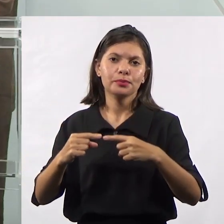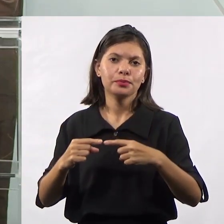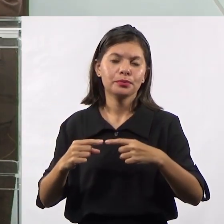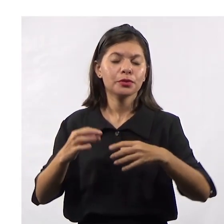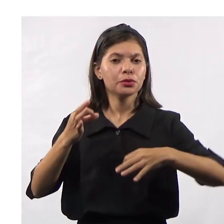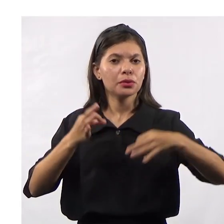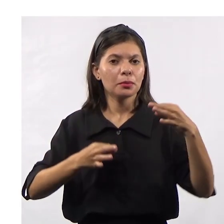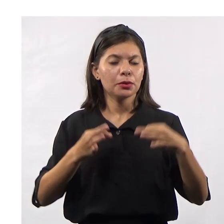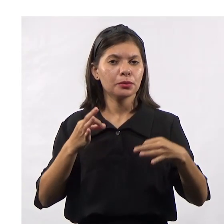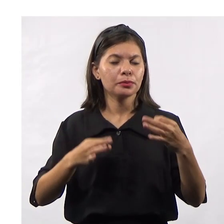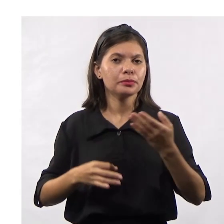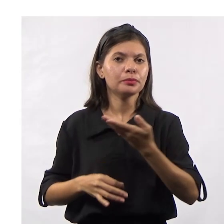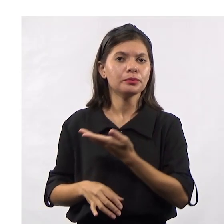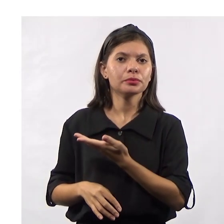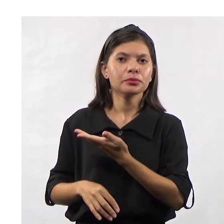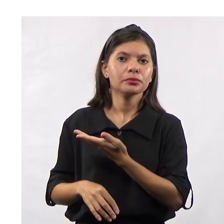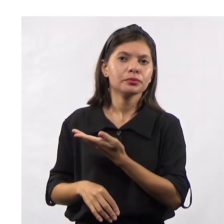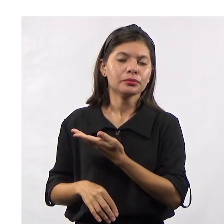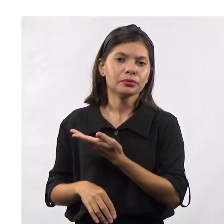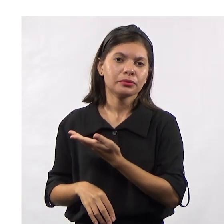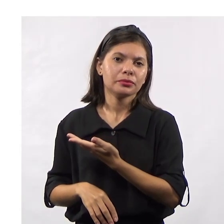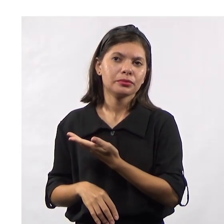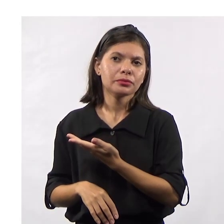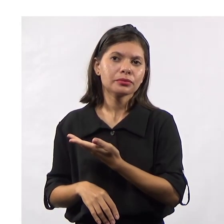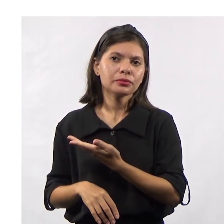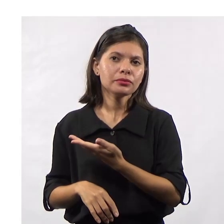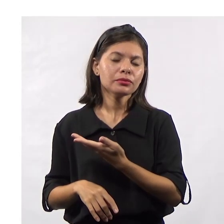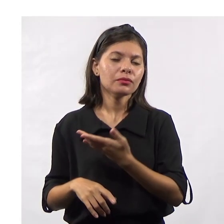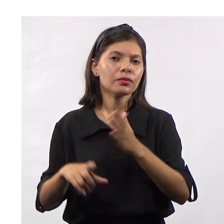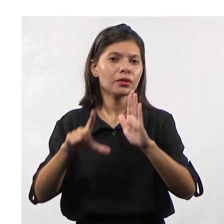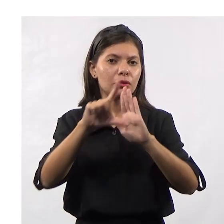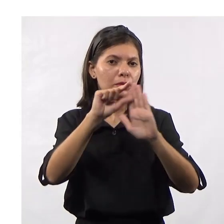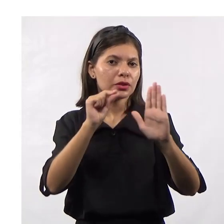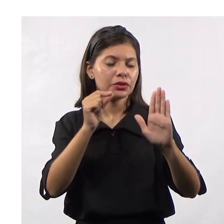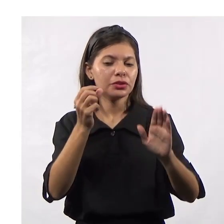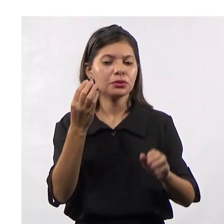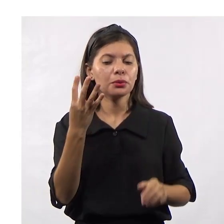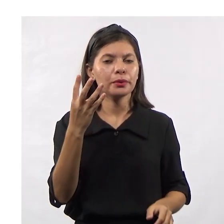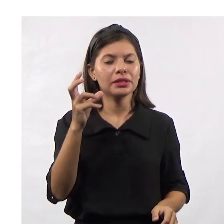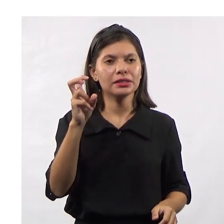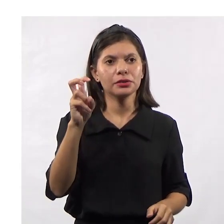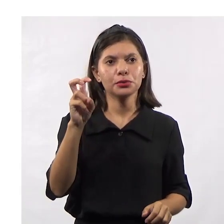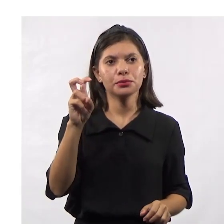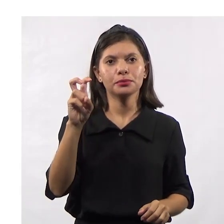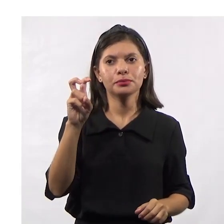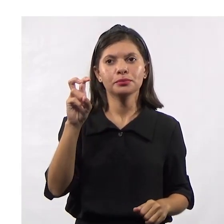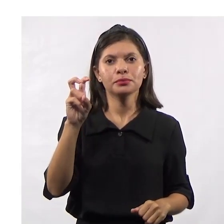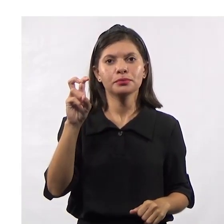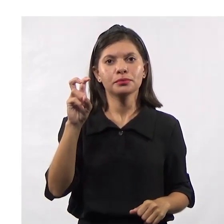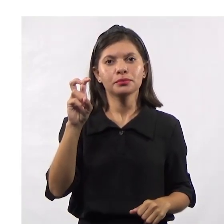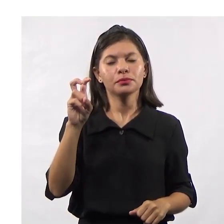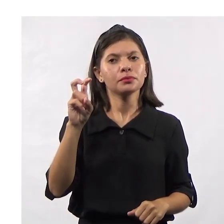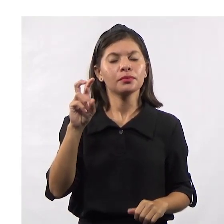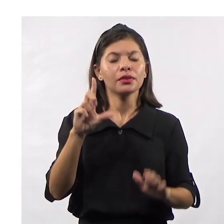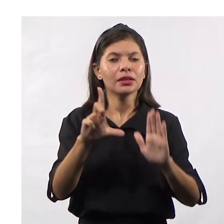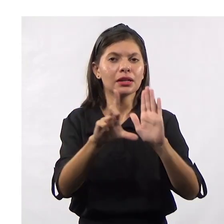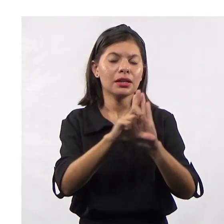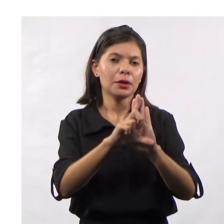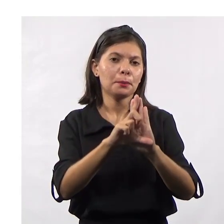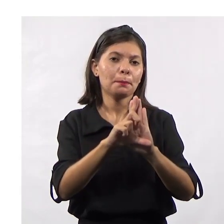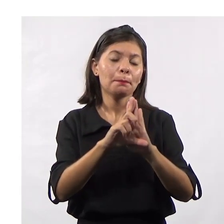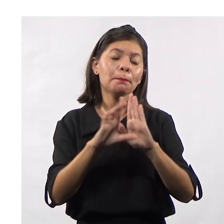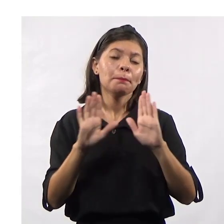aí. Eles estavam presentes no 45 da 8666.